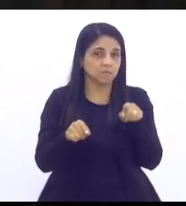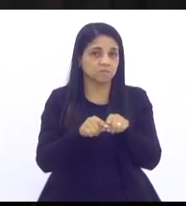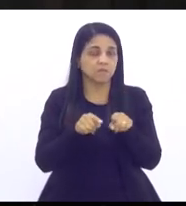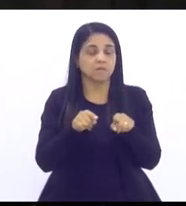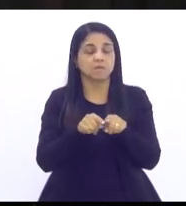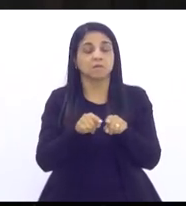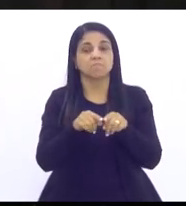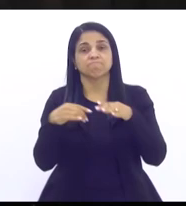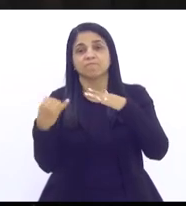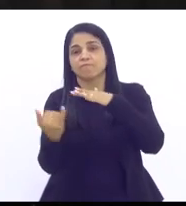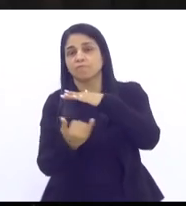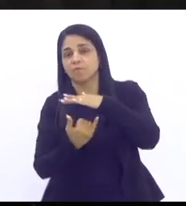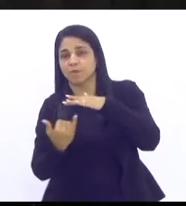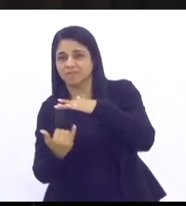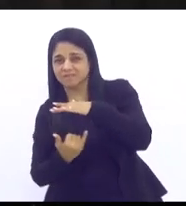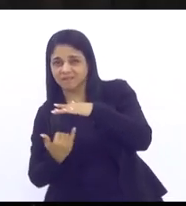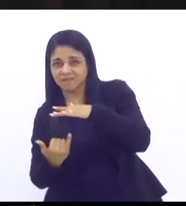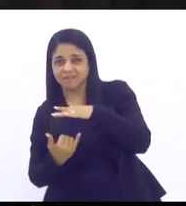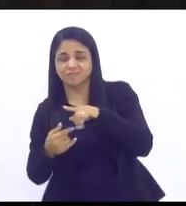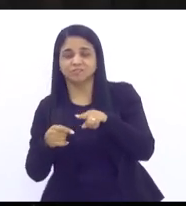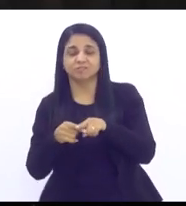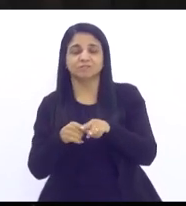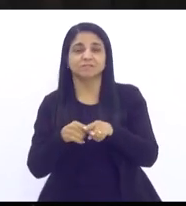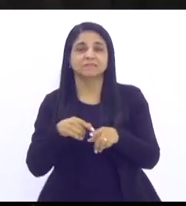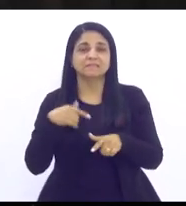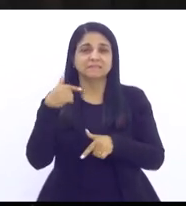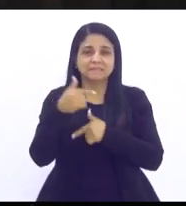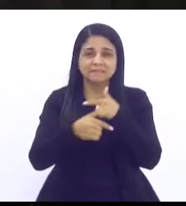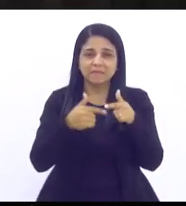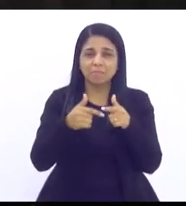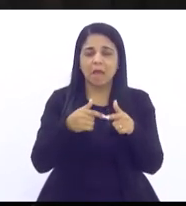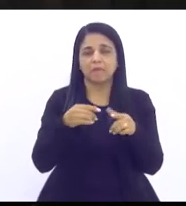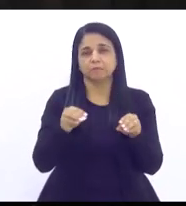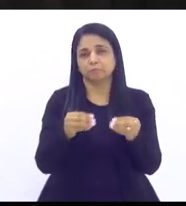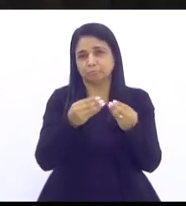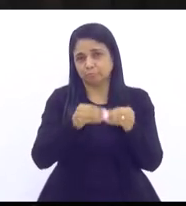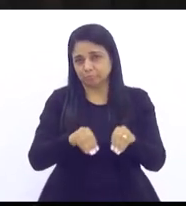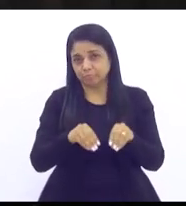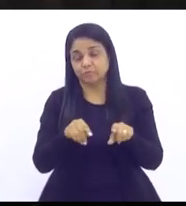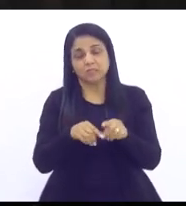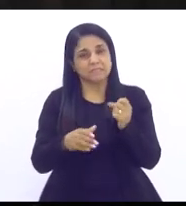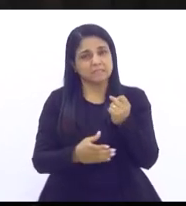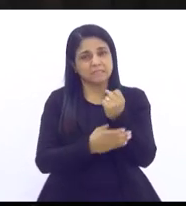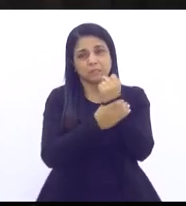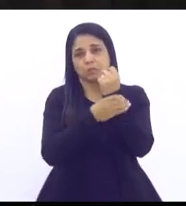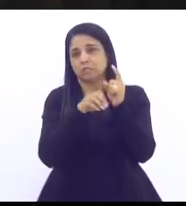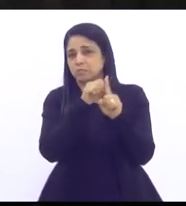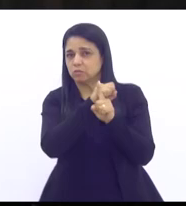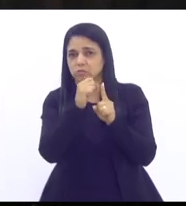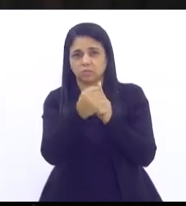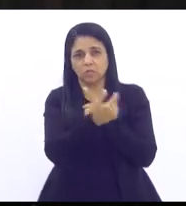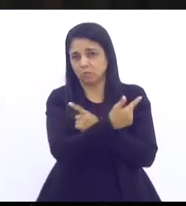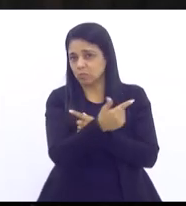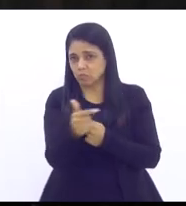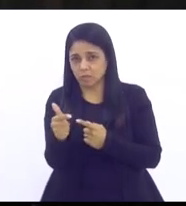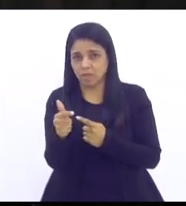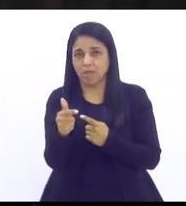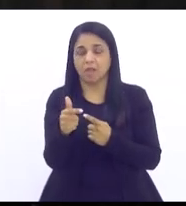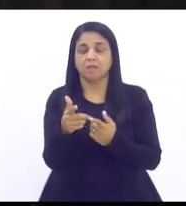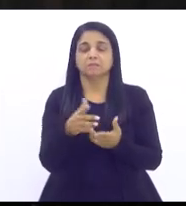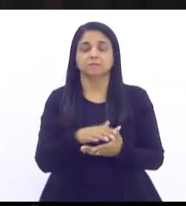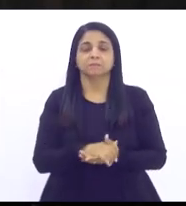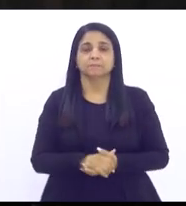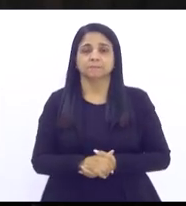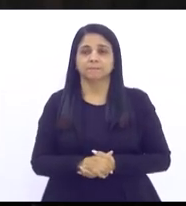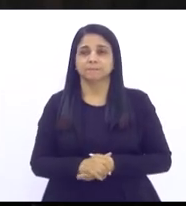com postos de trabalho cada vez mais precários, sem as seguranças sociais devidas, ou seja,